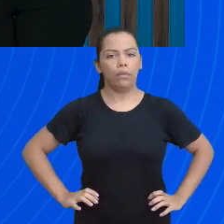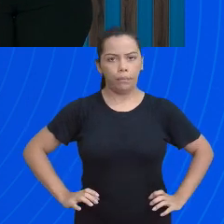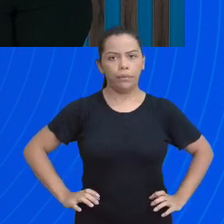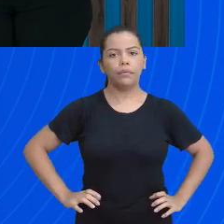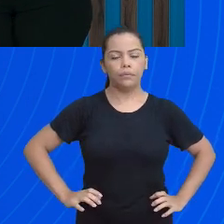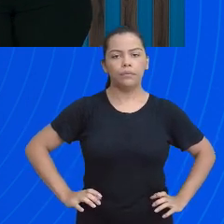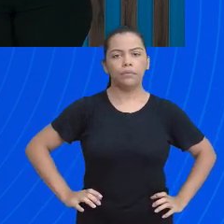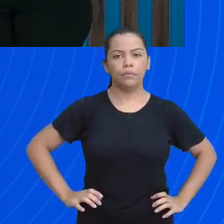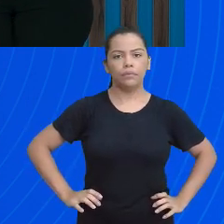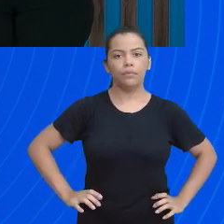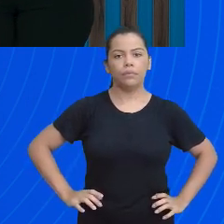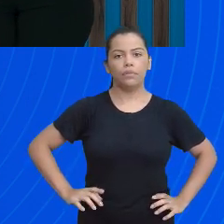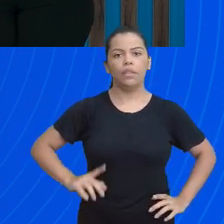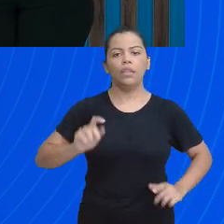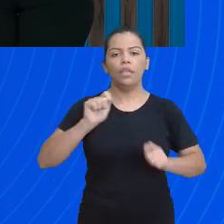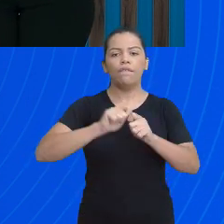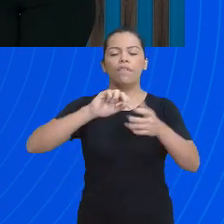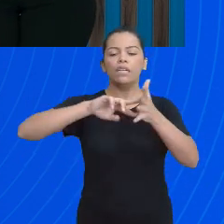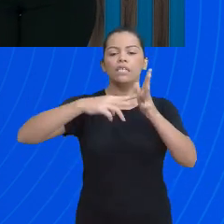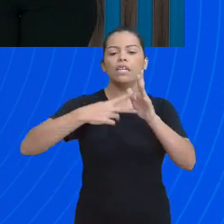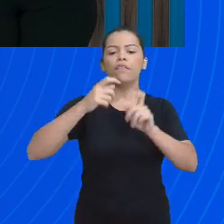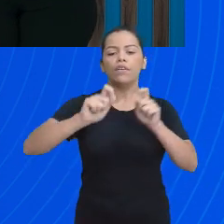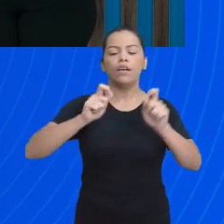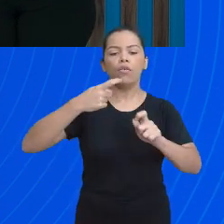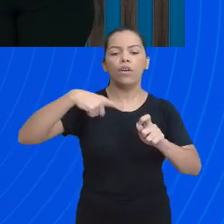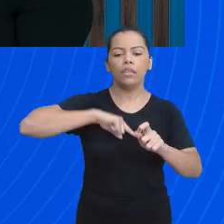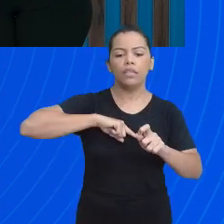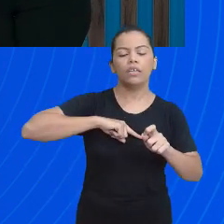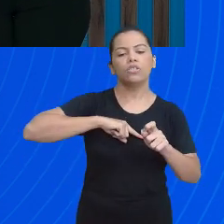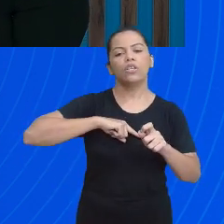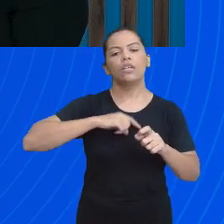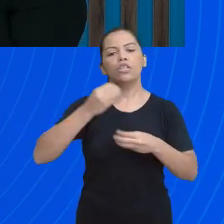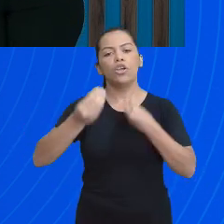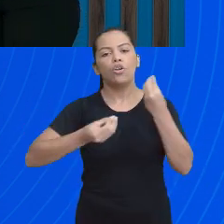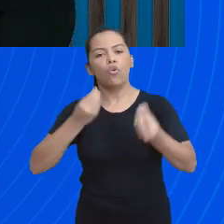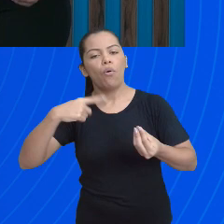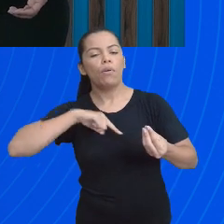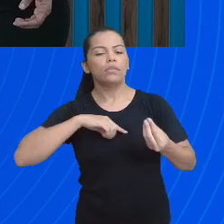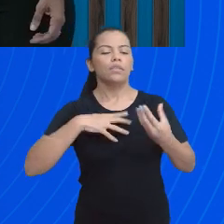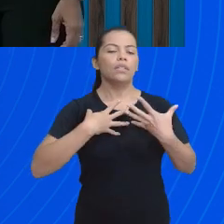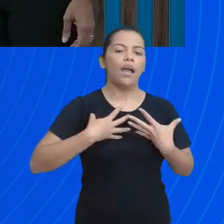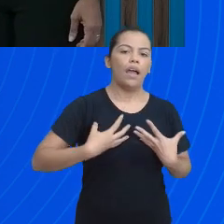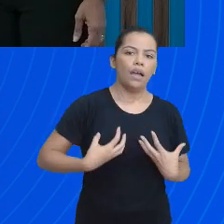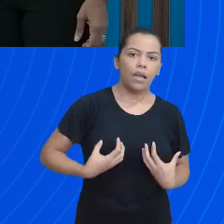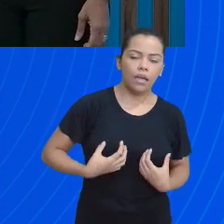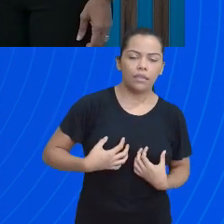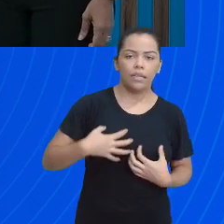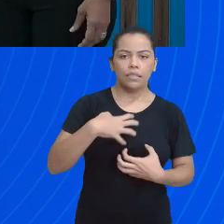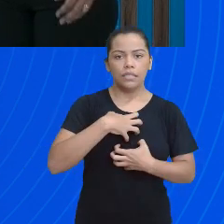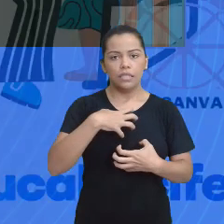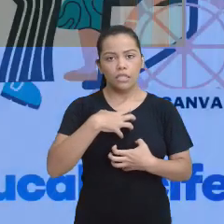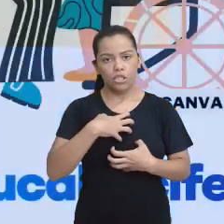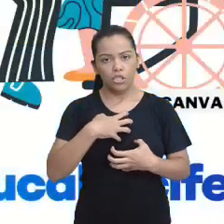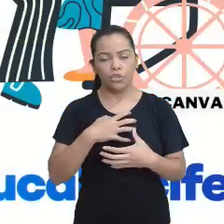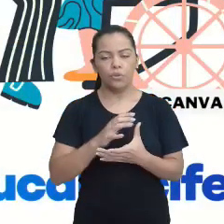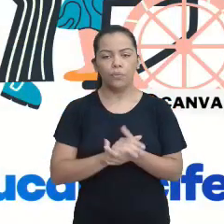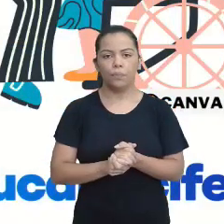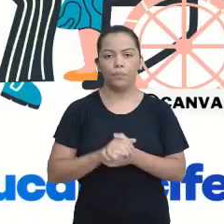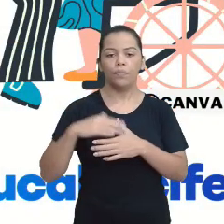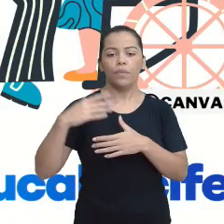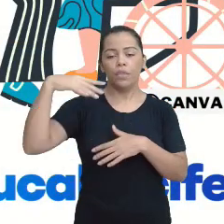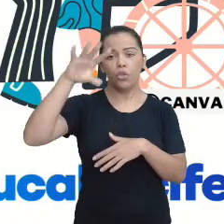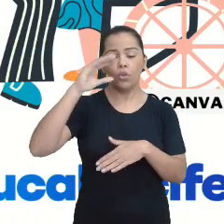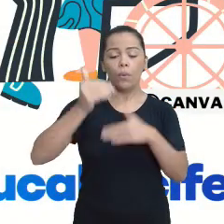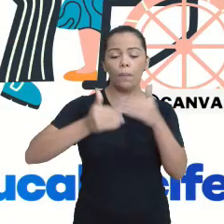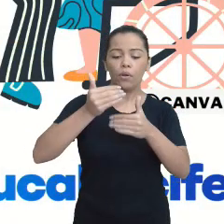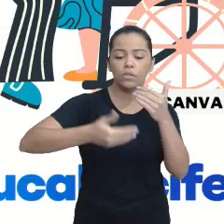está sendo proposto, no nosso processo de aprendizagem. Então, quais as competências